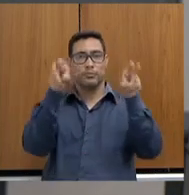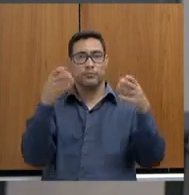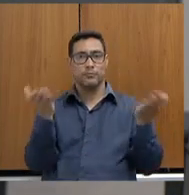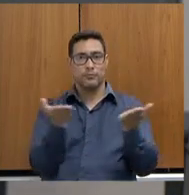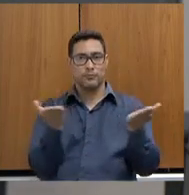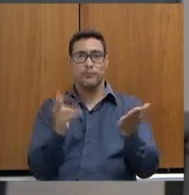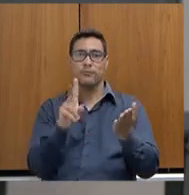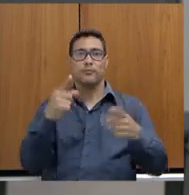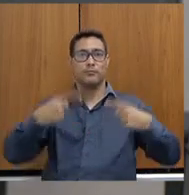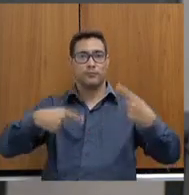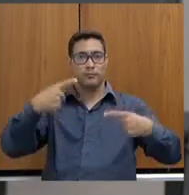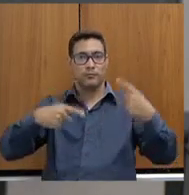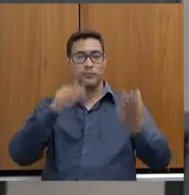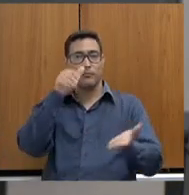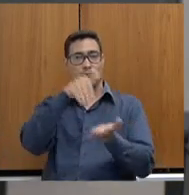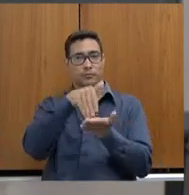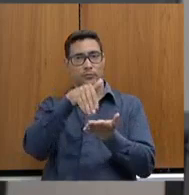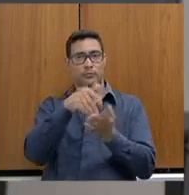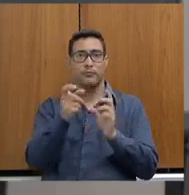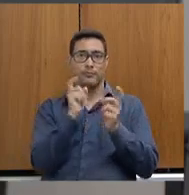serão deliberadas ao final desta reunião.